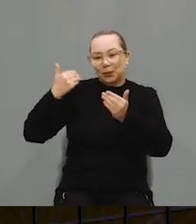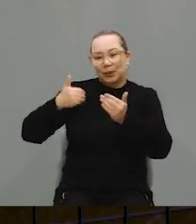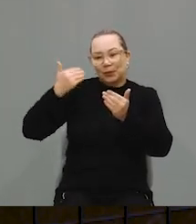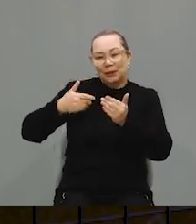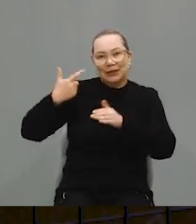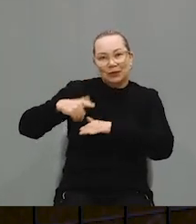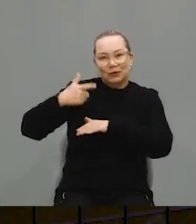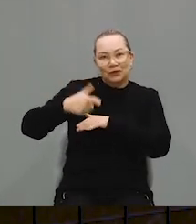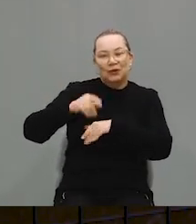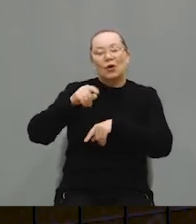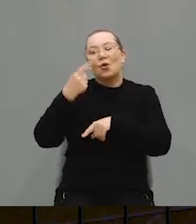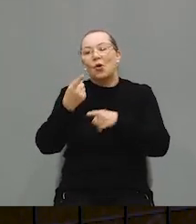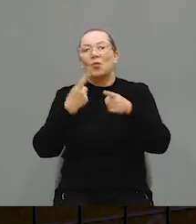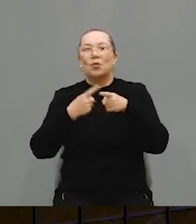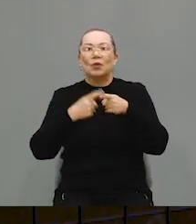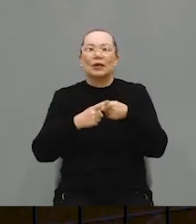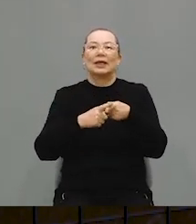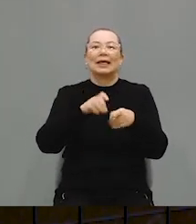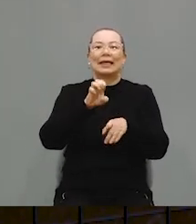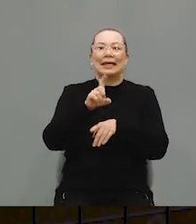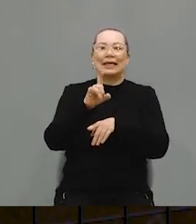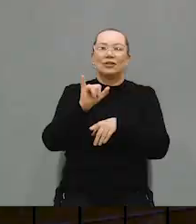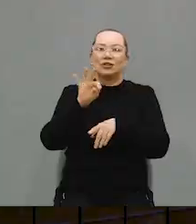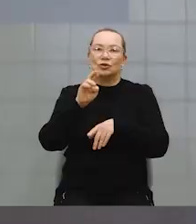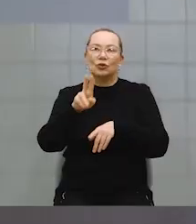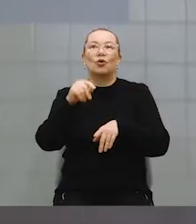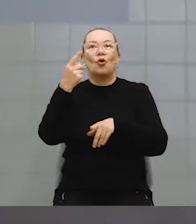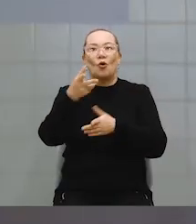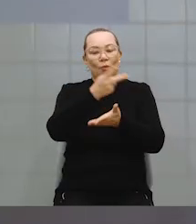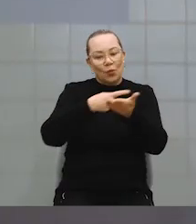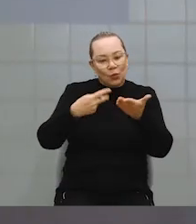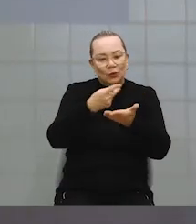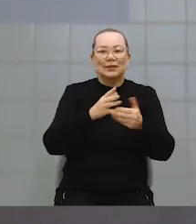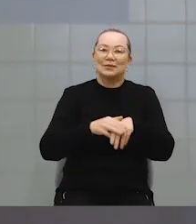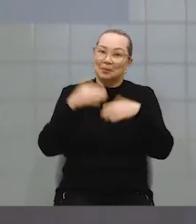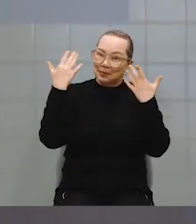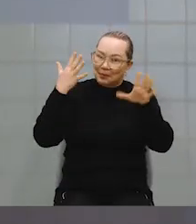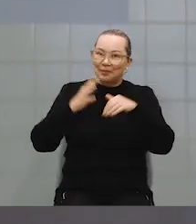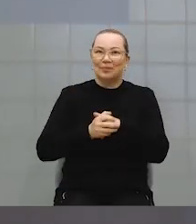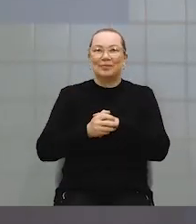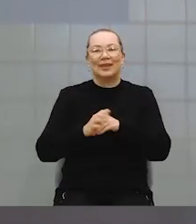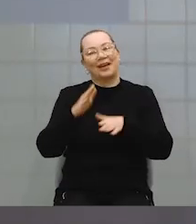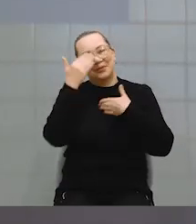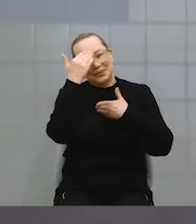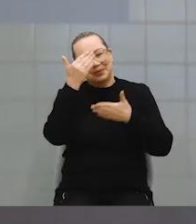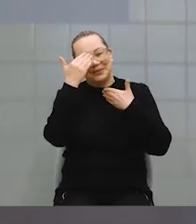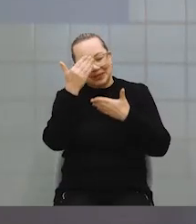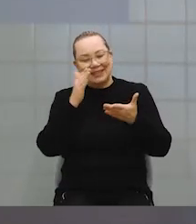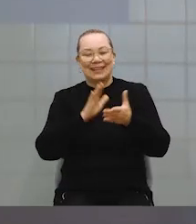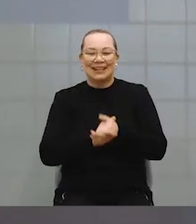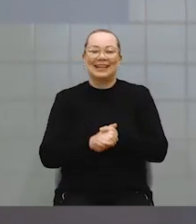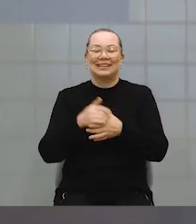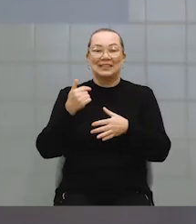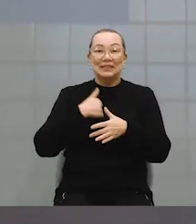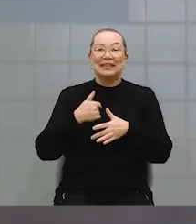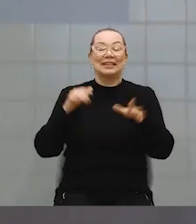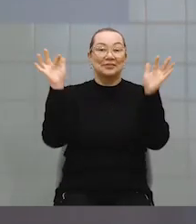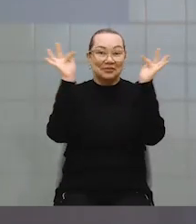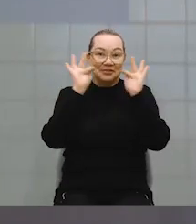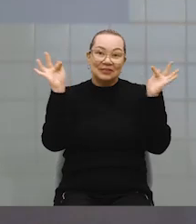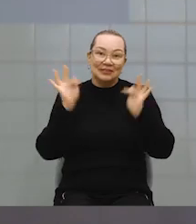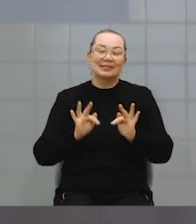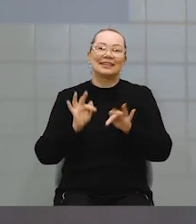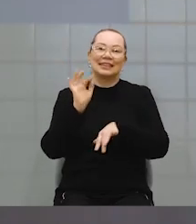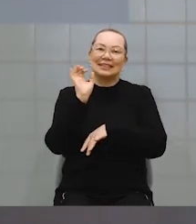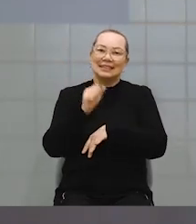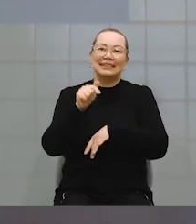por editoração de livro ou também por ilustrações. Parabéns Muito pela obrigado, indicação. Fábio. Muito obrigado. Eu fico muito contente,